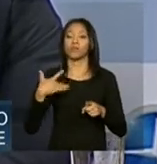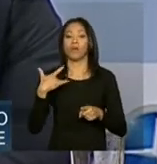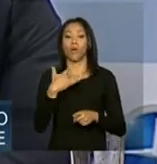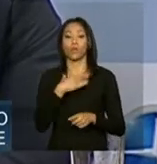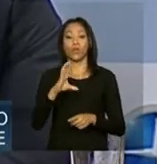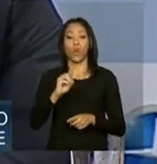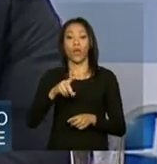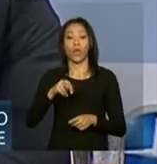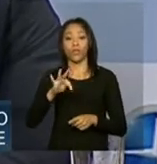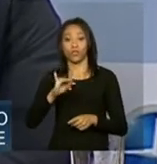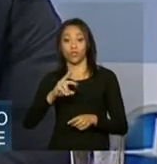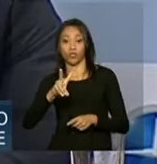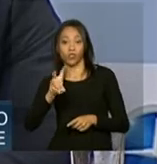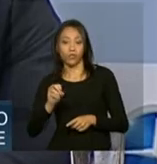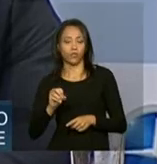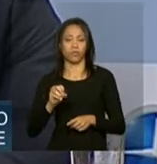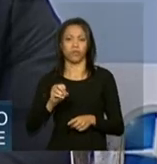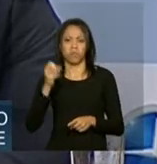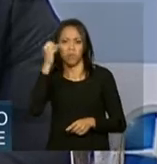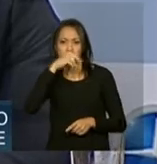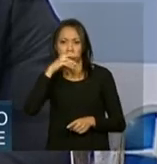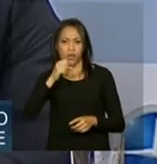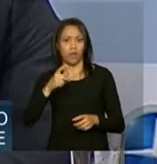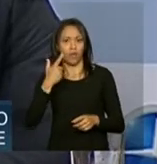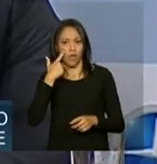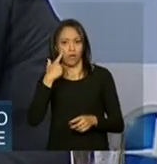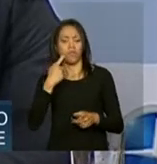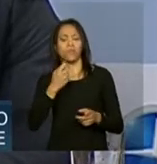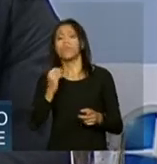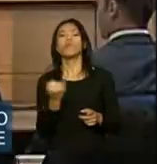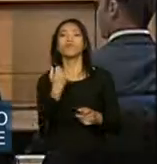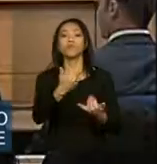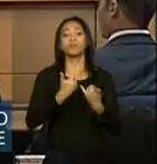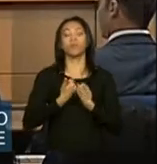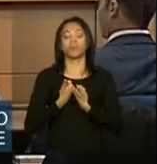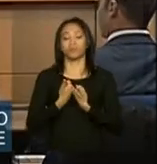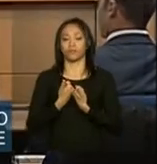expressivo, entendeu? Muito menos abusivo. Deixa eu só...